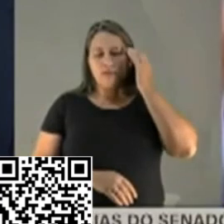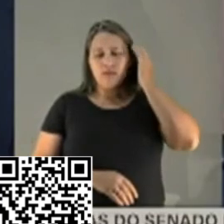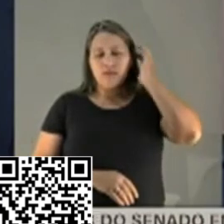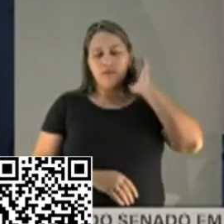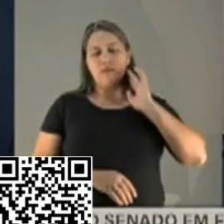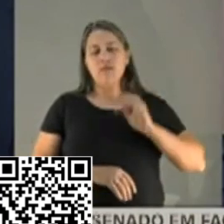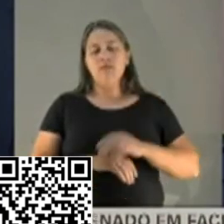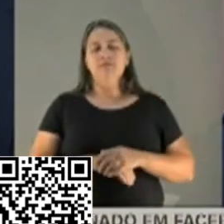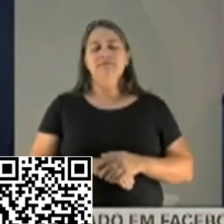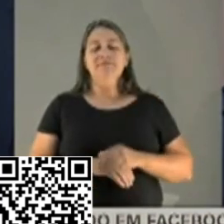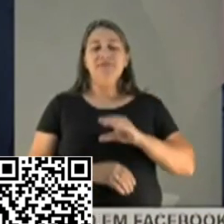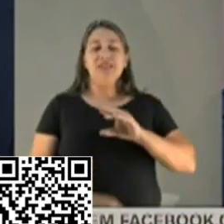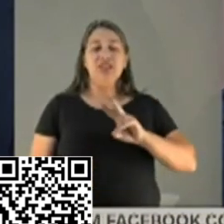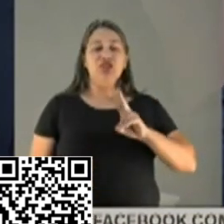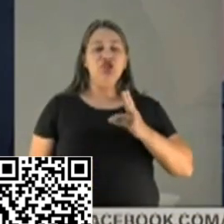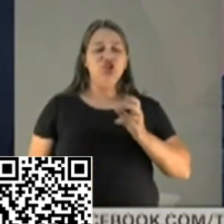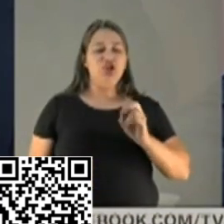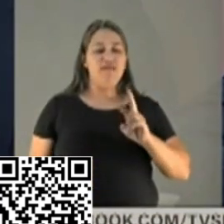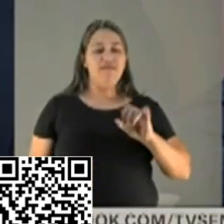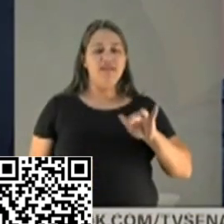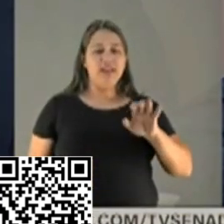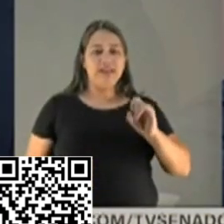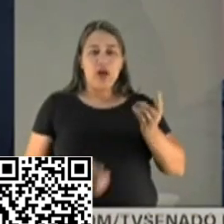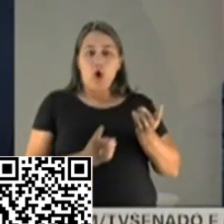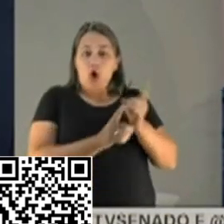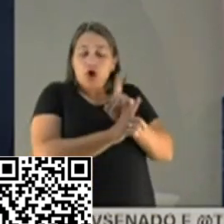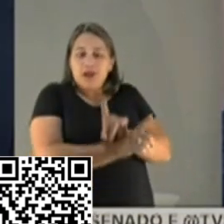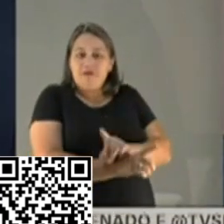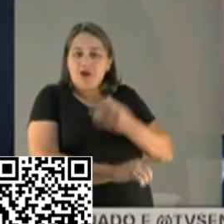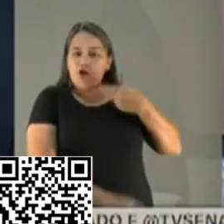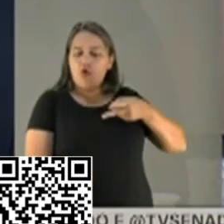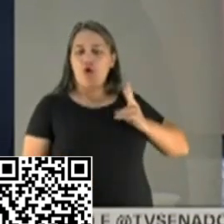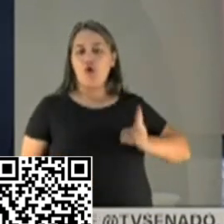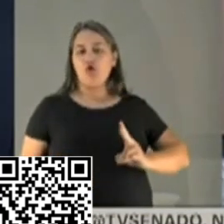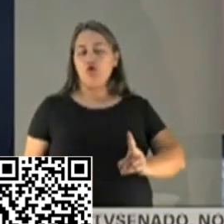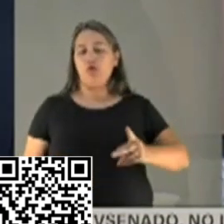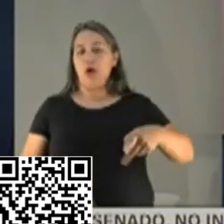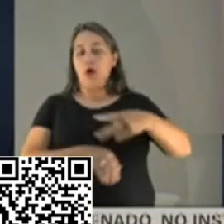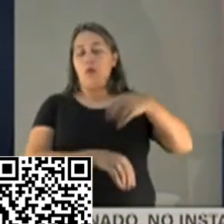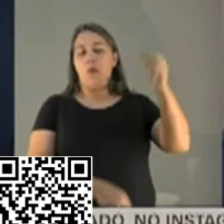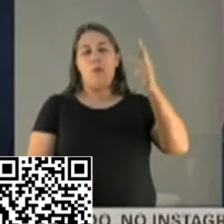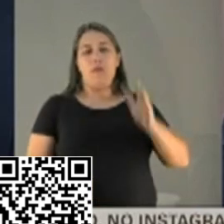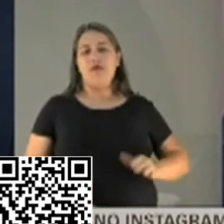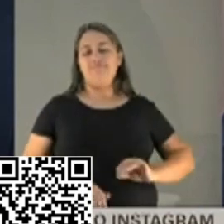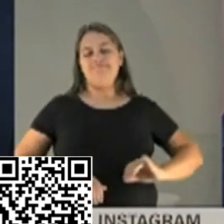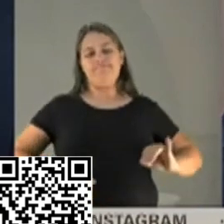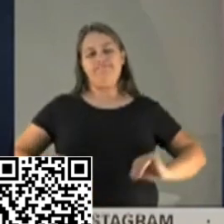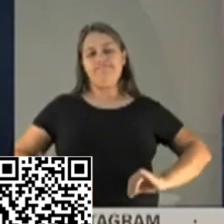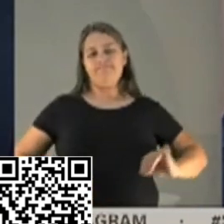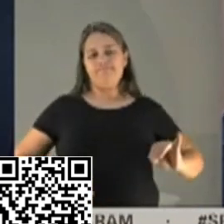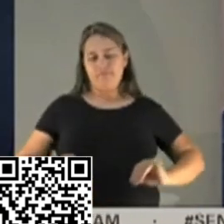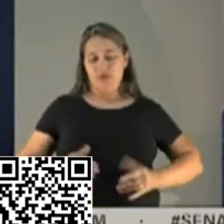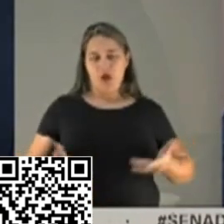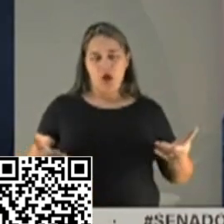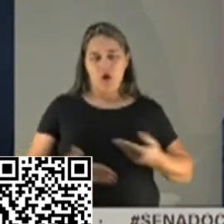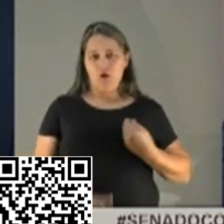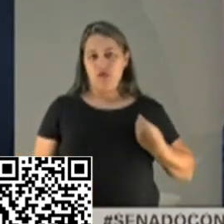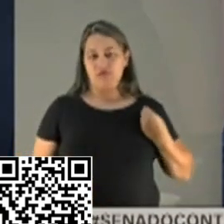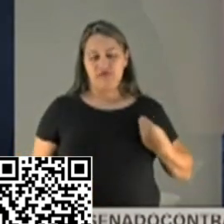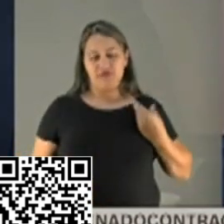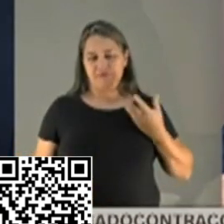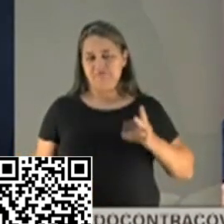chavista, ao contrário, vai avançar cada vez mais e o nosso país é quem mais vai sofrer com o que nós estamos vivenciando